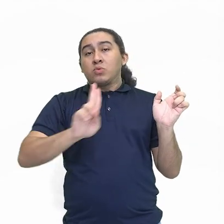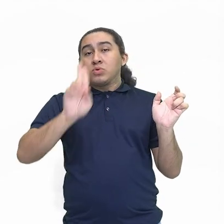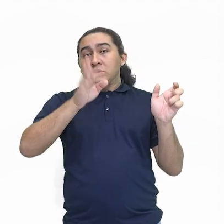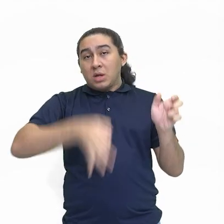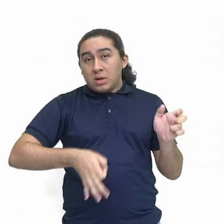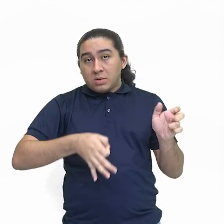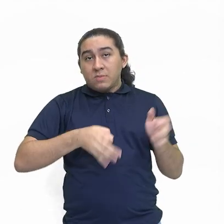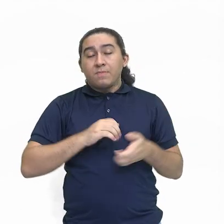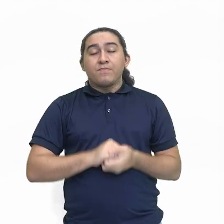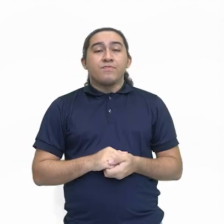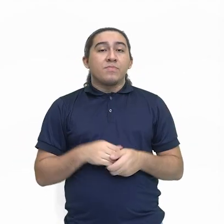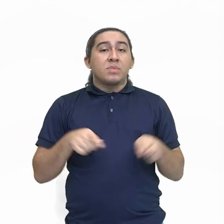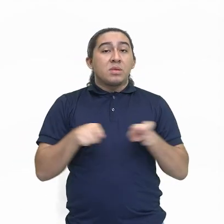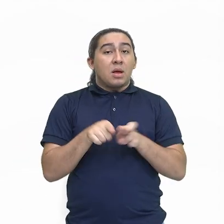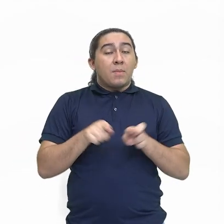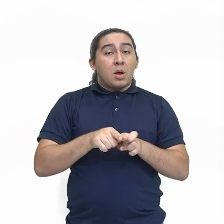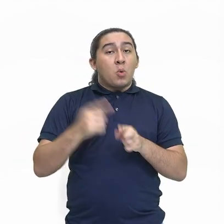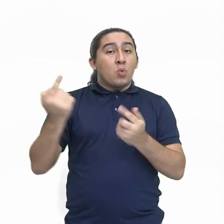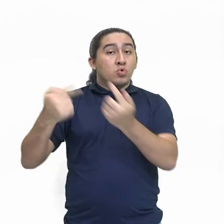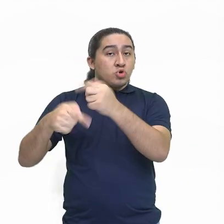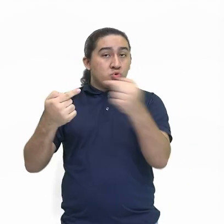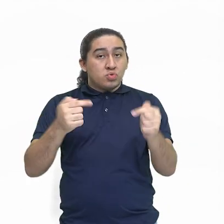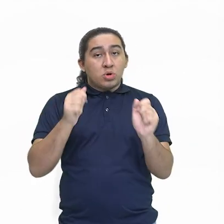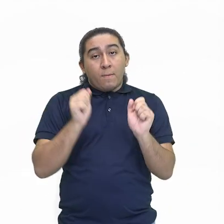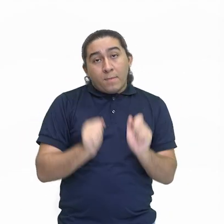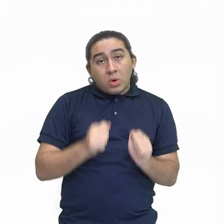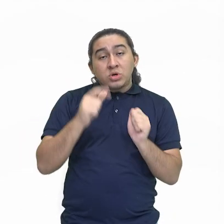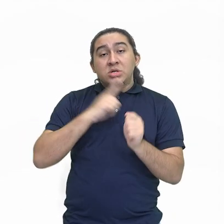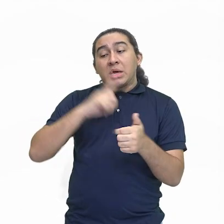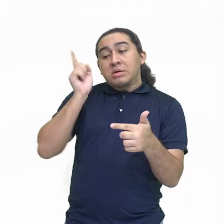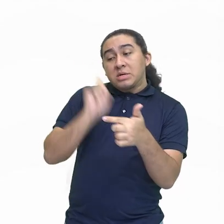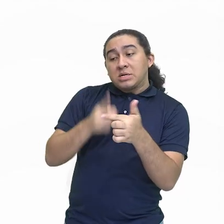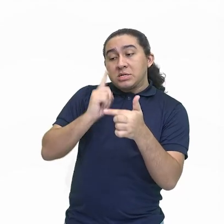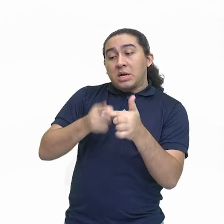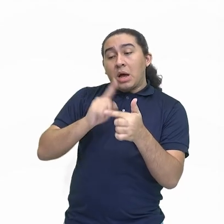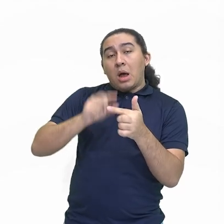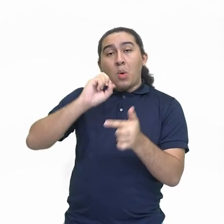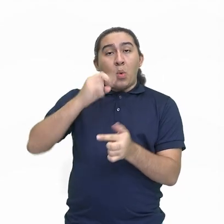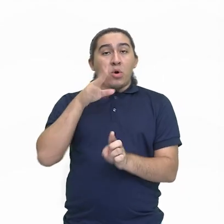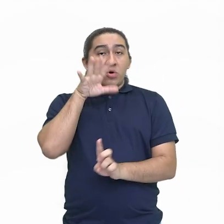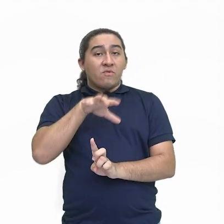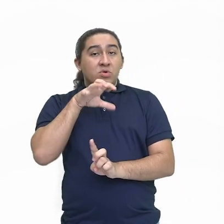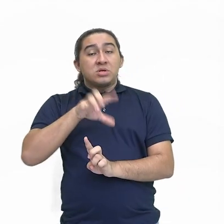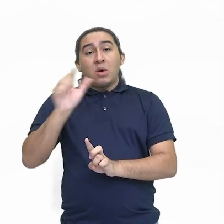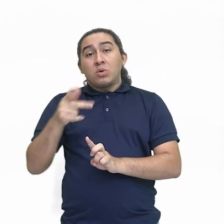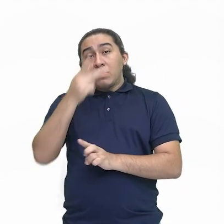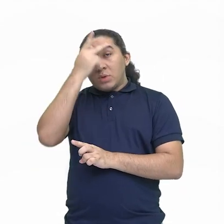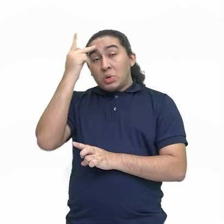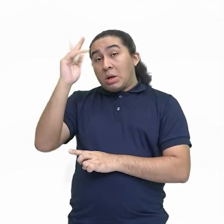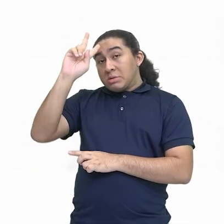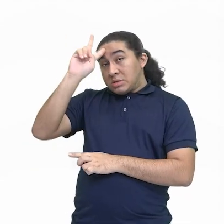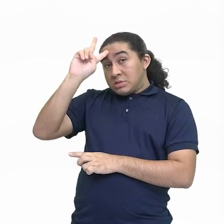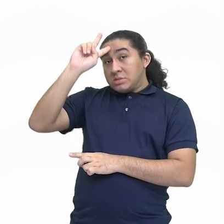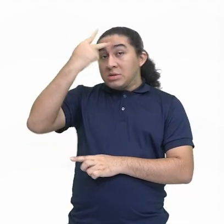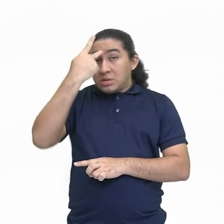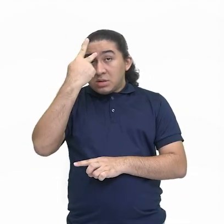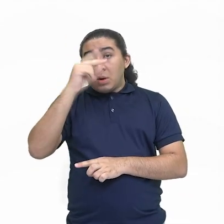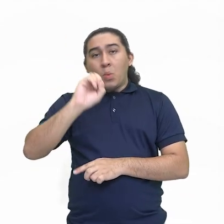ter a intenção de criticar ou levar alguém a mudar de ideia, fazer